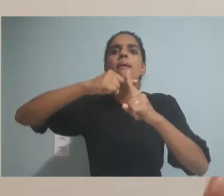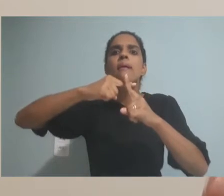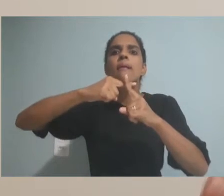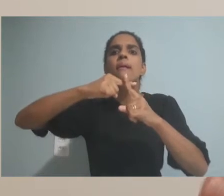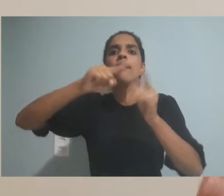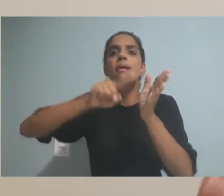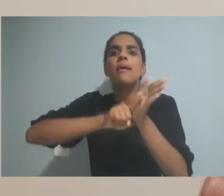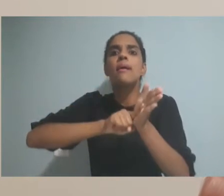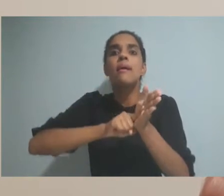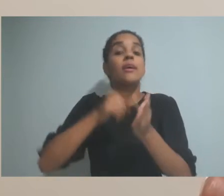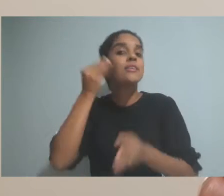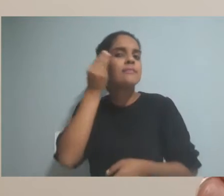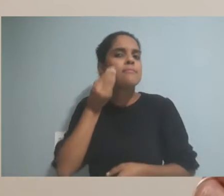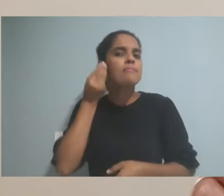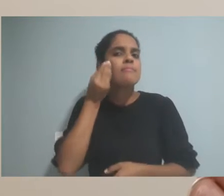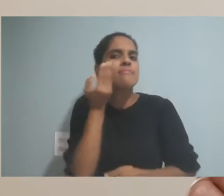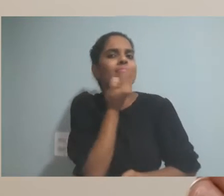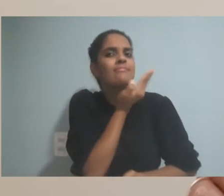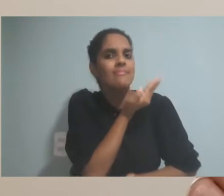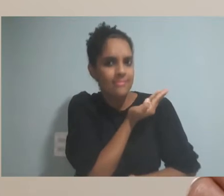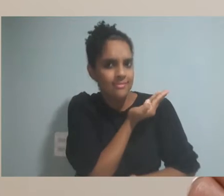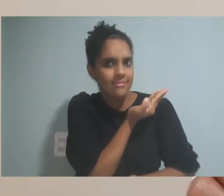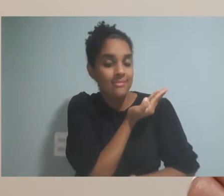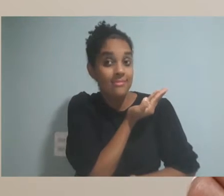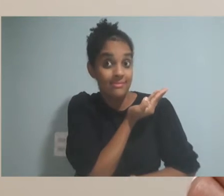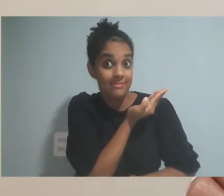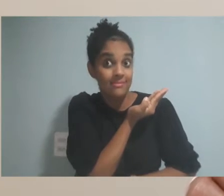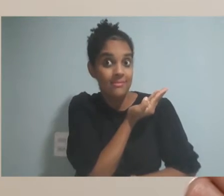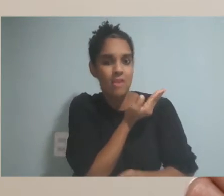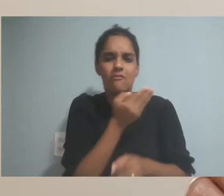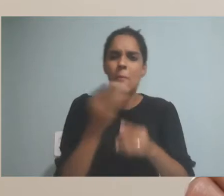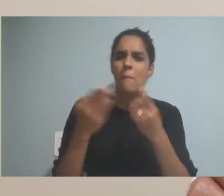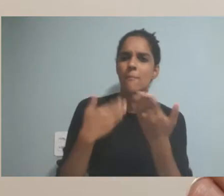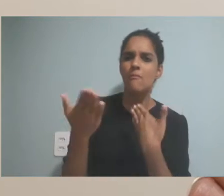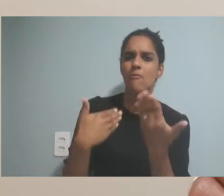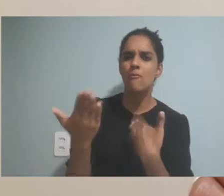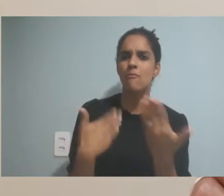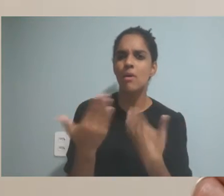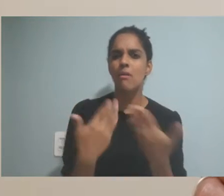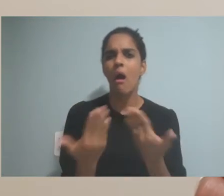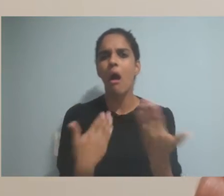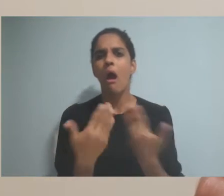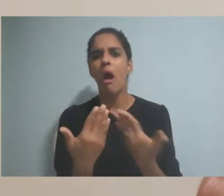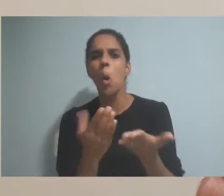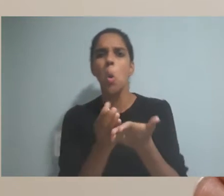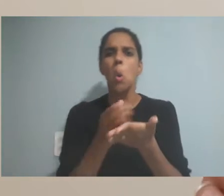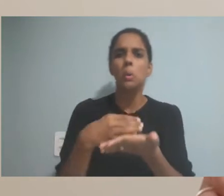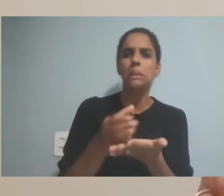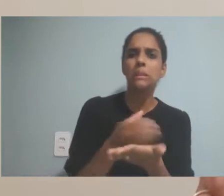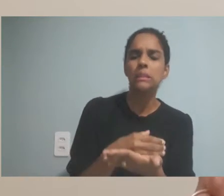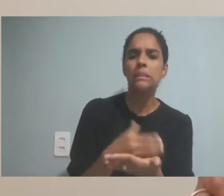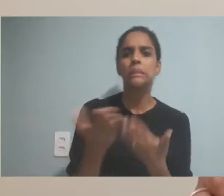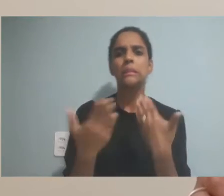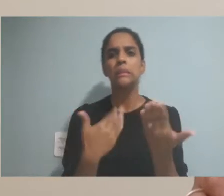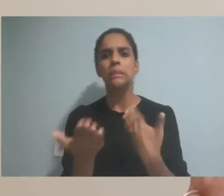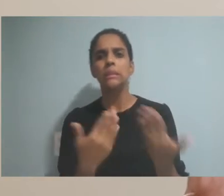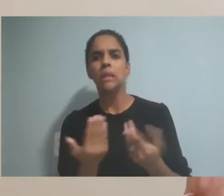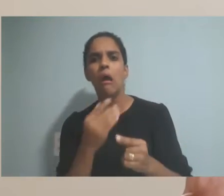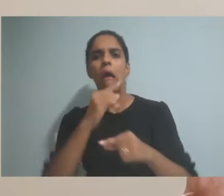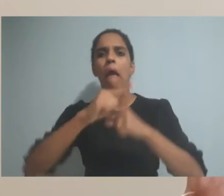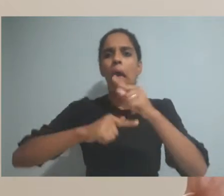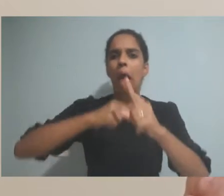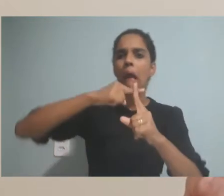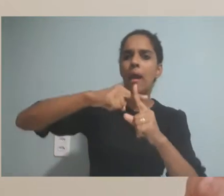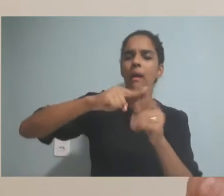elétricas em um corpo. Com esse experimento, iremos discutir alguns conceitos referentes